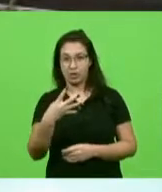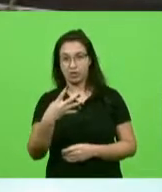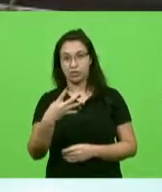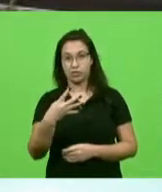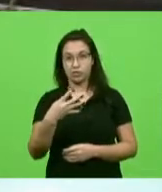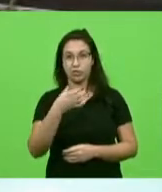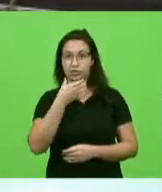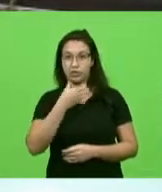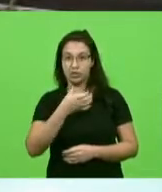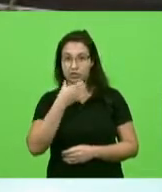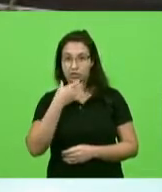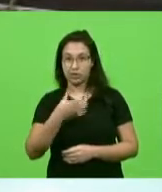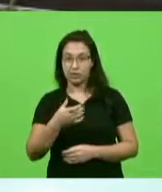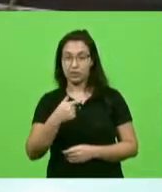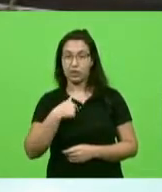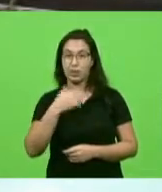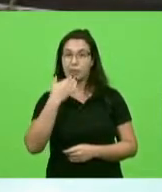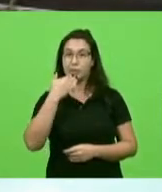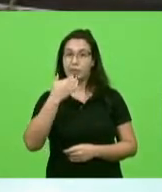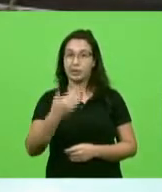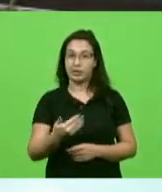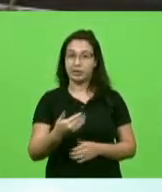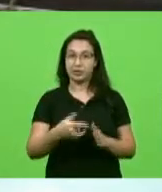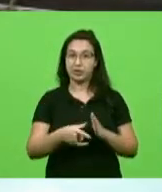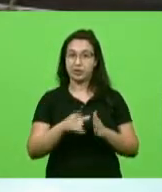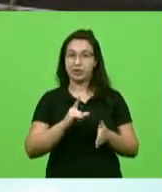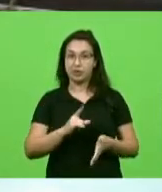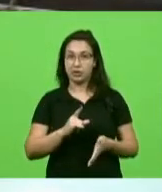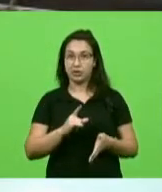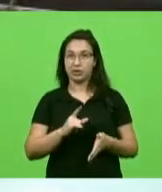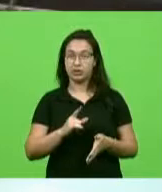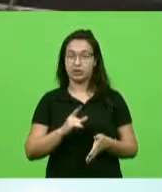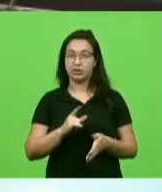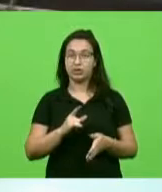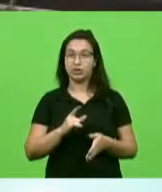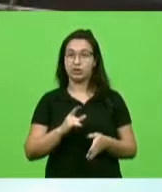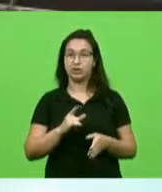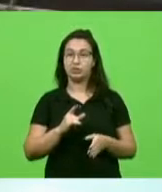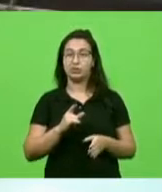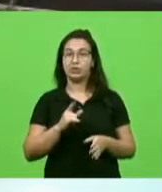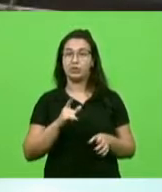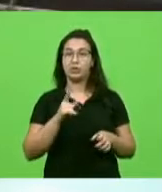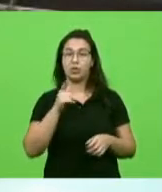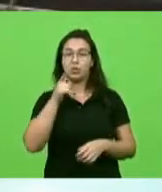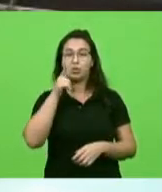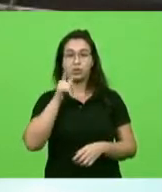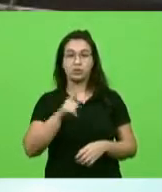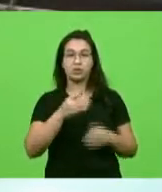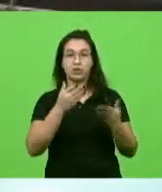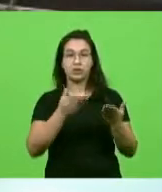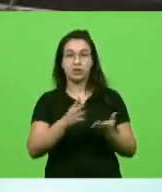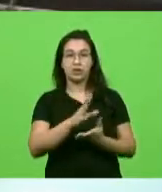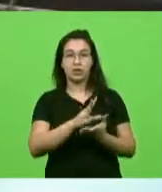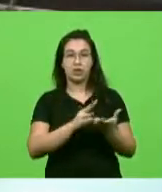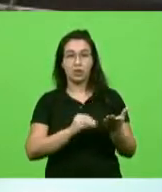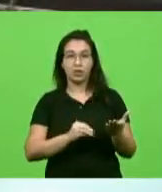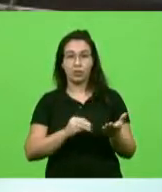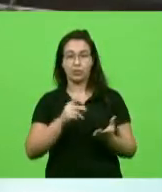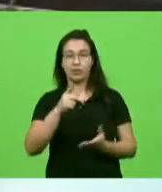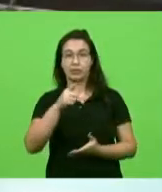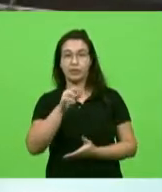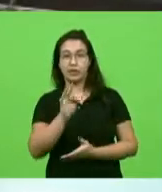em face de meu pedido anterior para obtenção da cópia integral do parecer emanado da Polícia Federal nos autos do inquérito